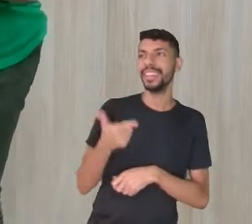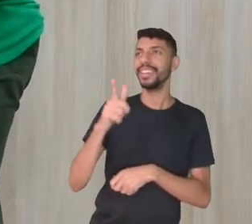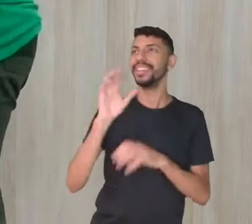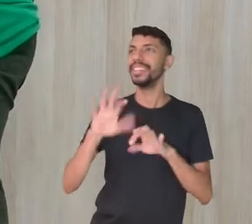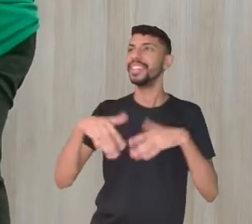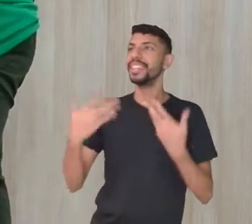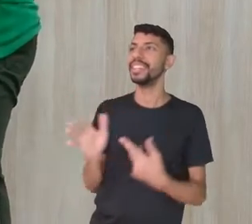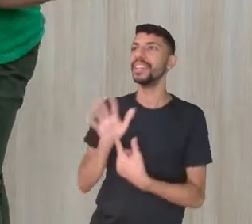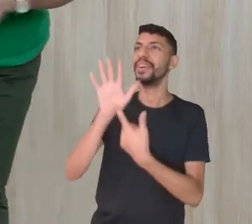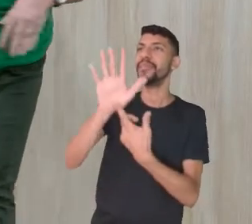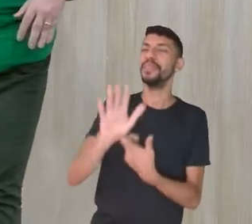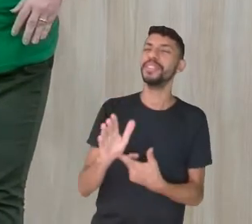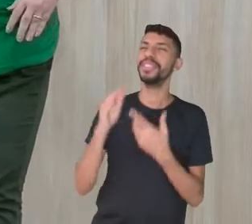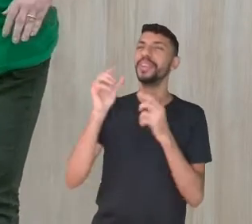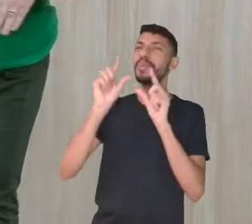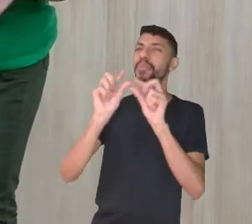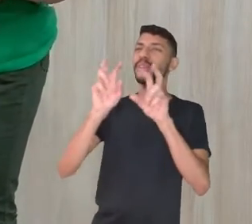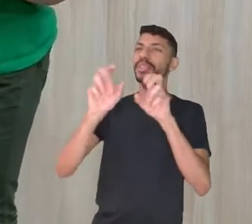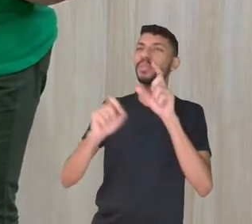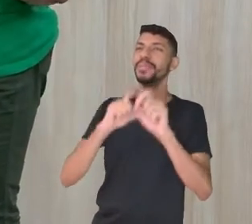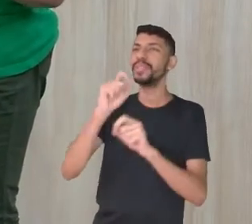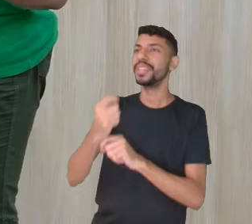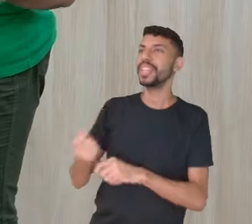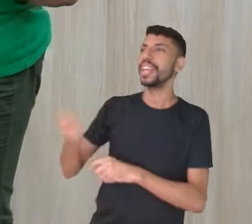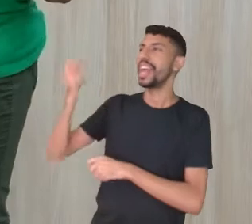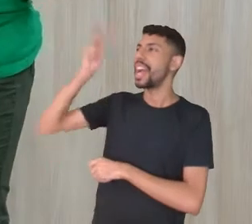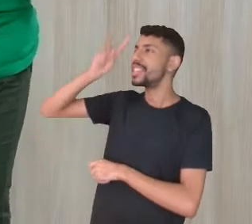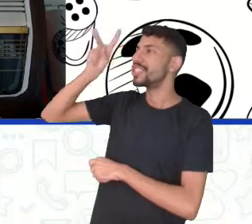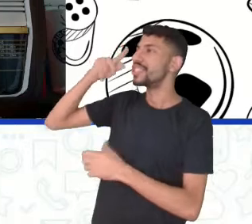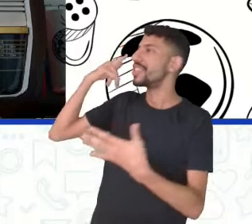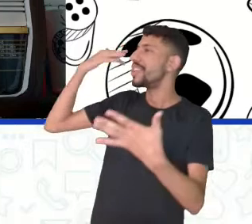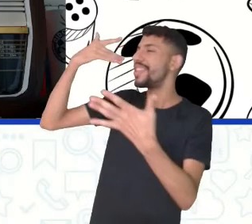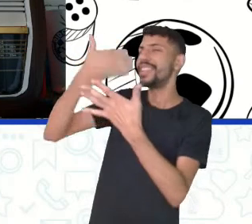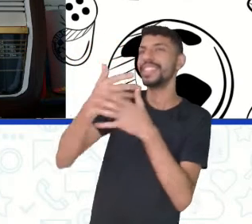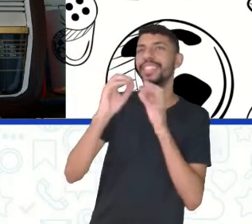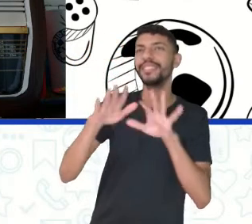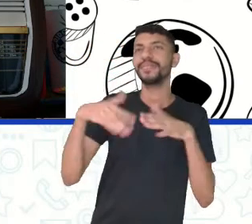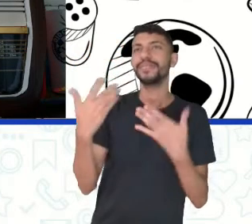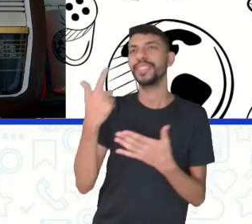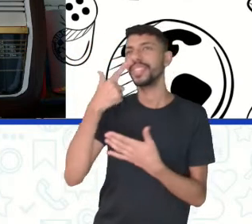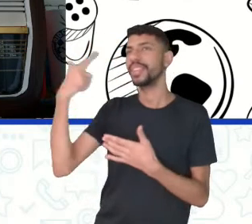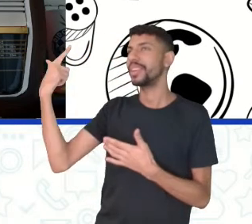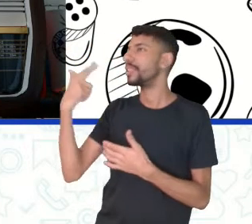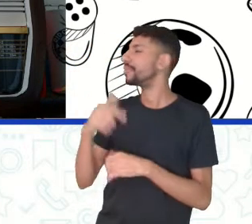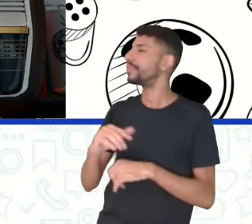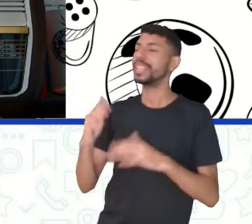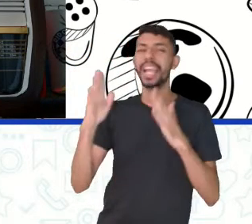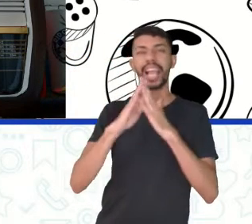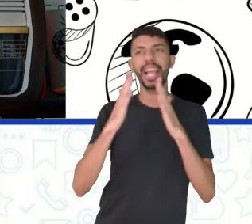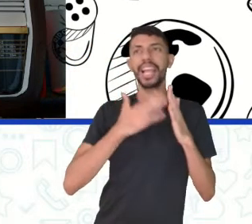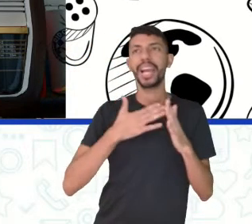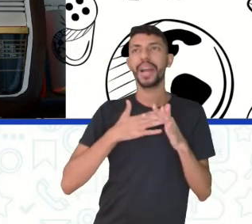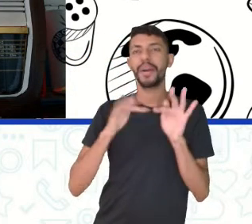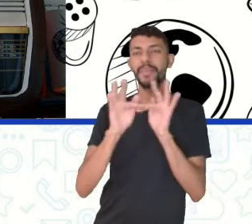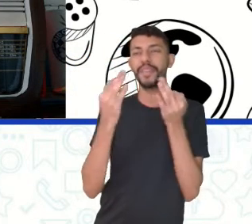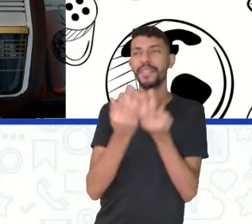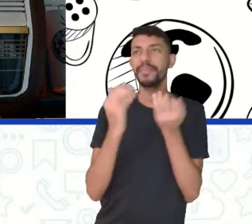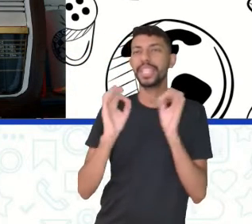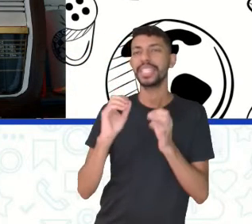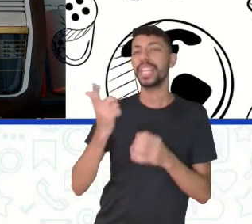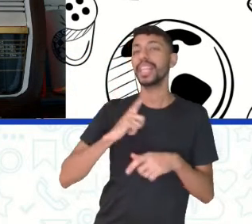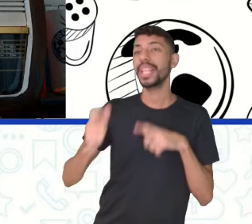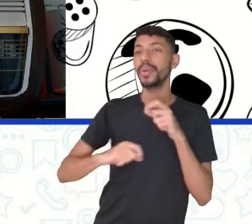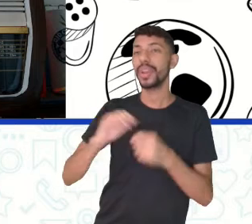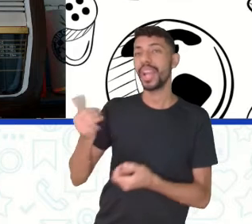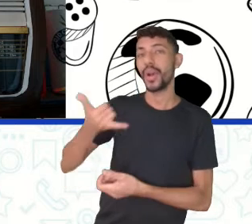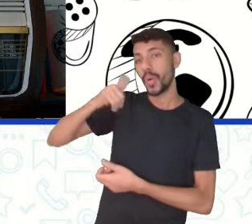um pouquinho da história, né? Então, eu lá na casa aí da minha família, um